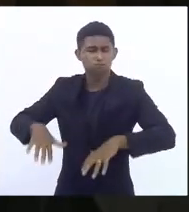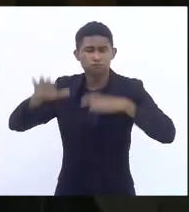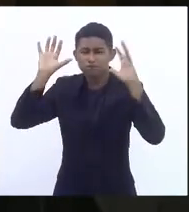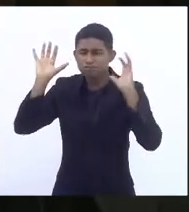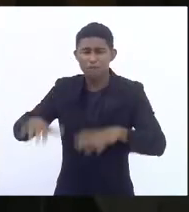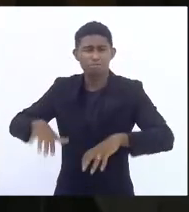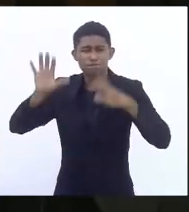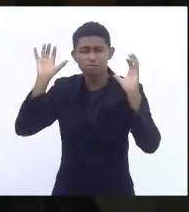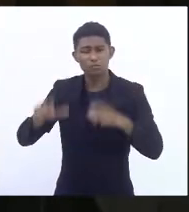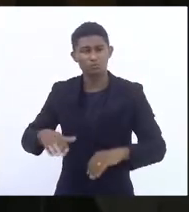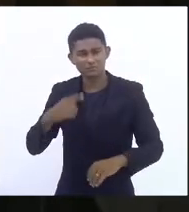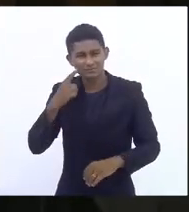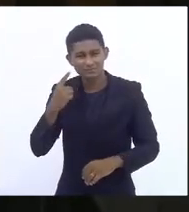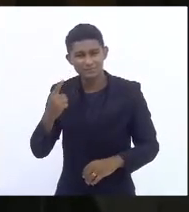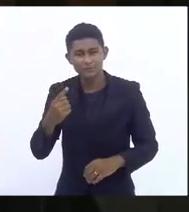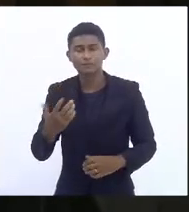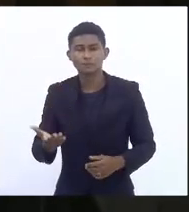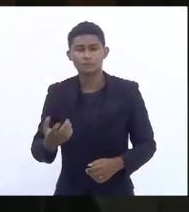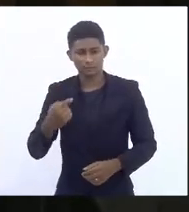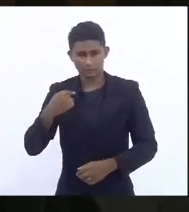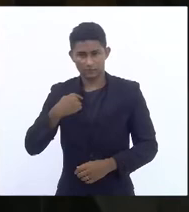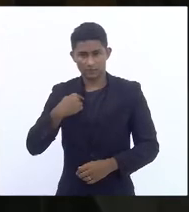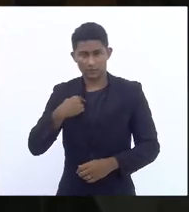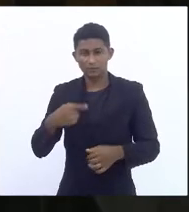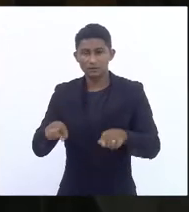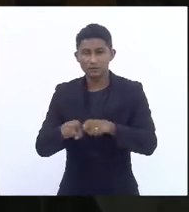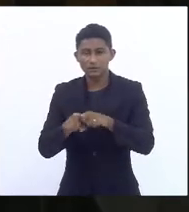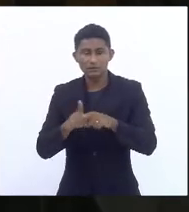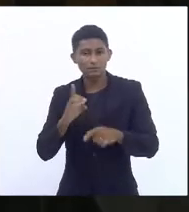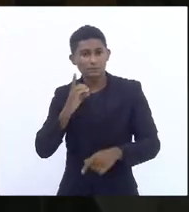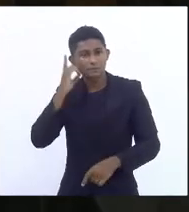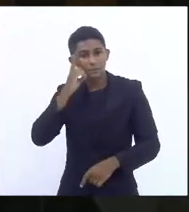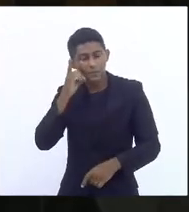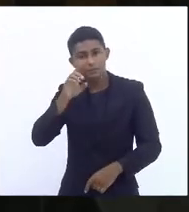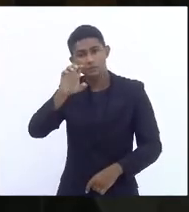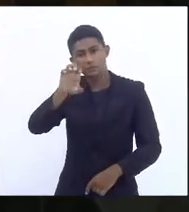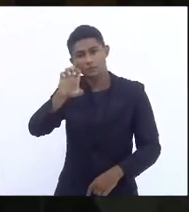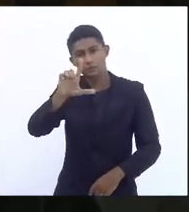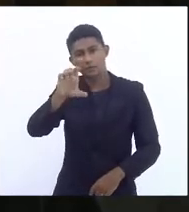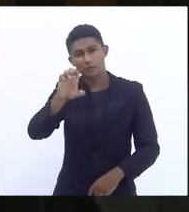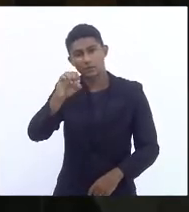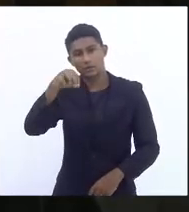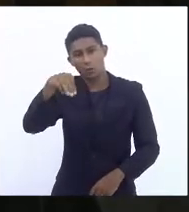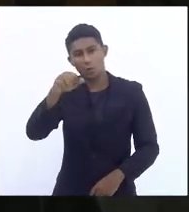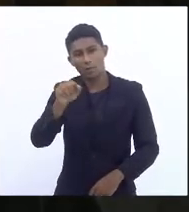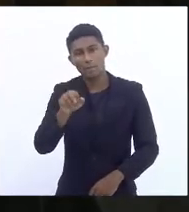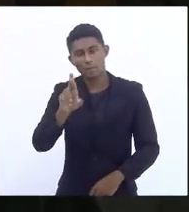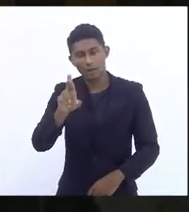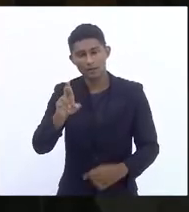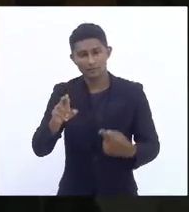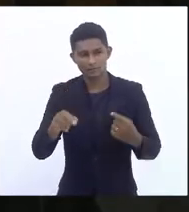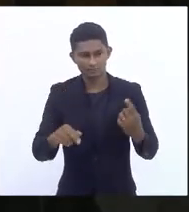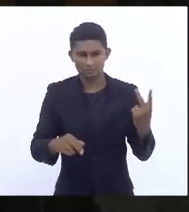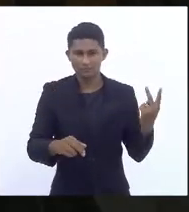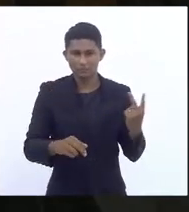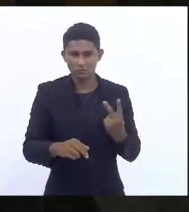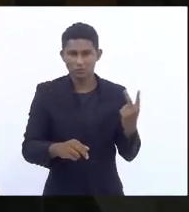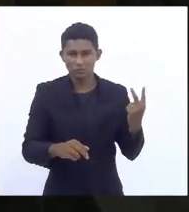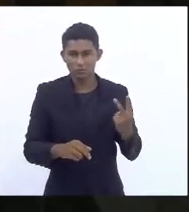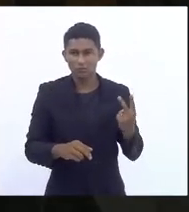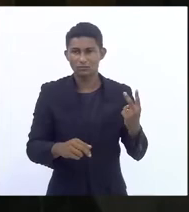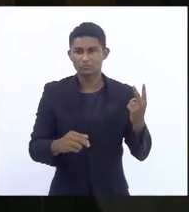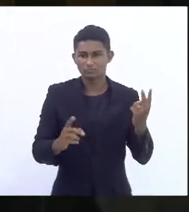eu e o deputado Eliomar Coelho, na nossa subcomissão, ouvimos o dublê de